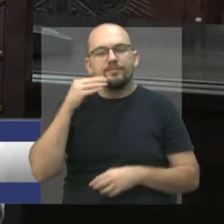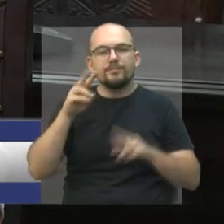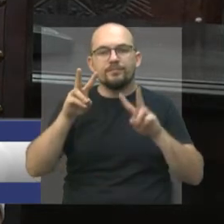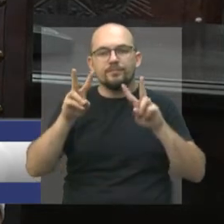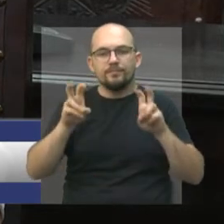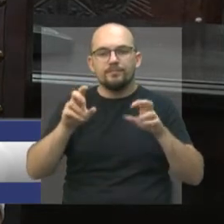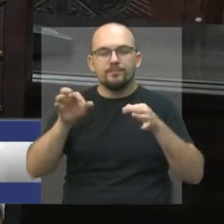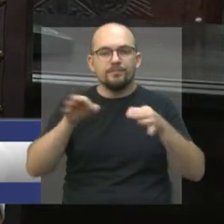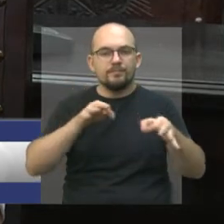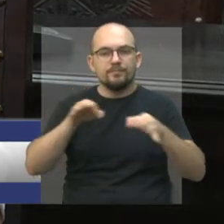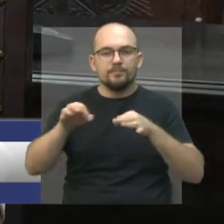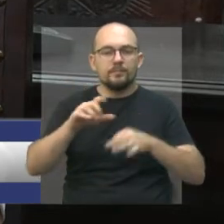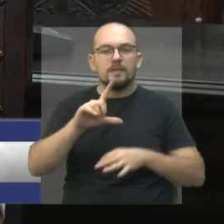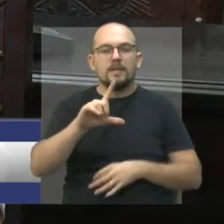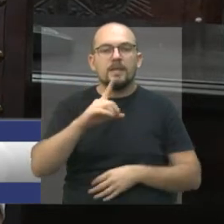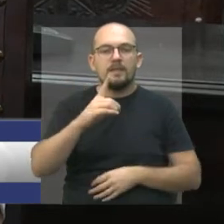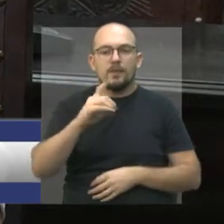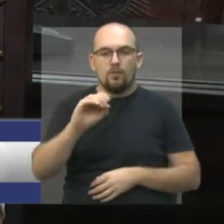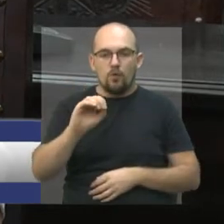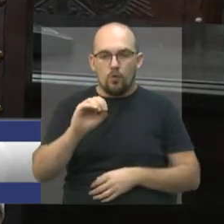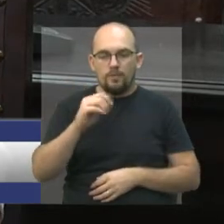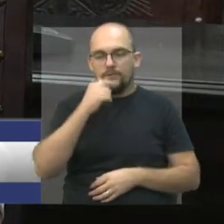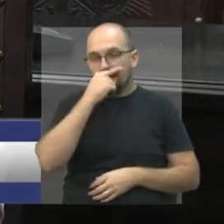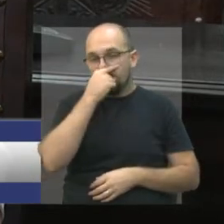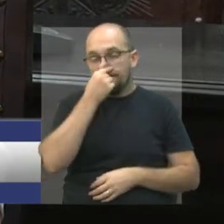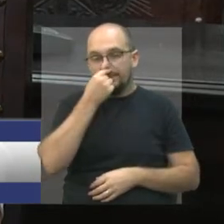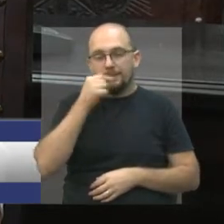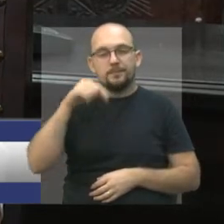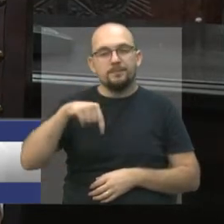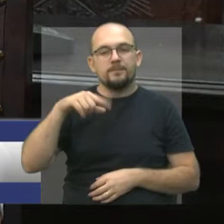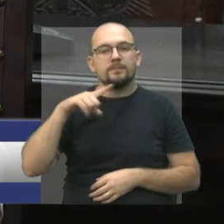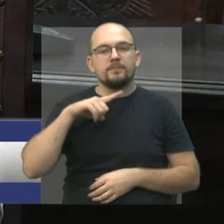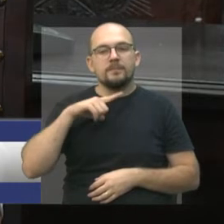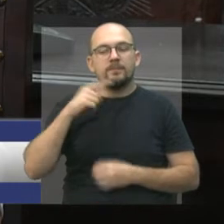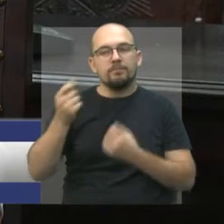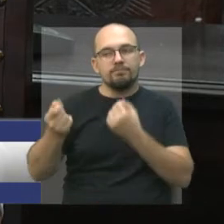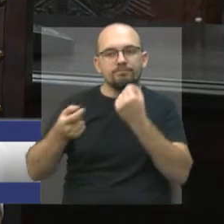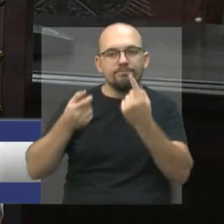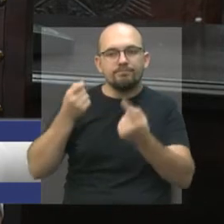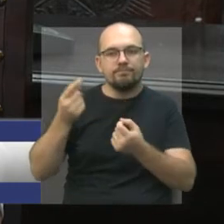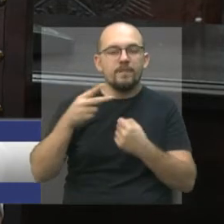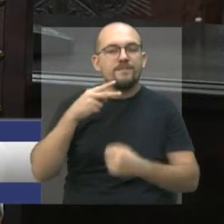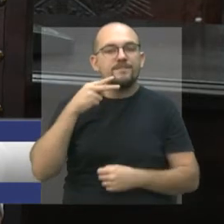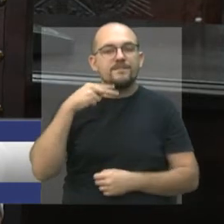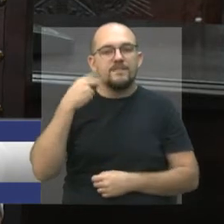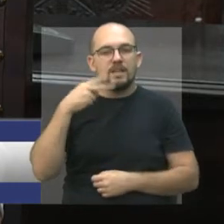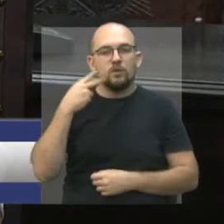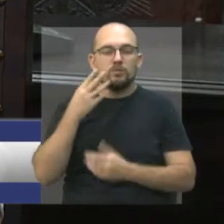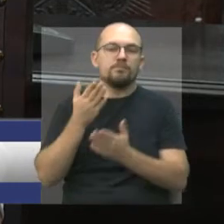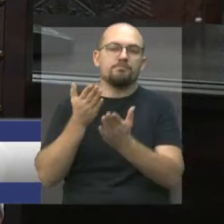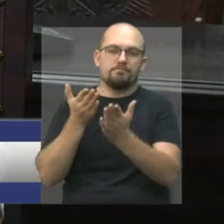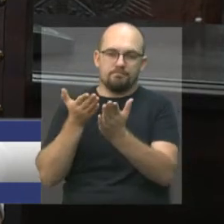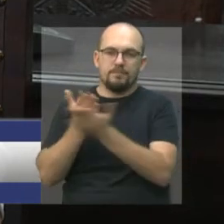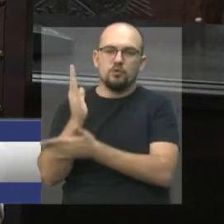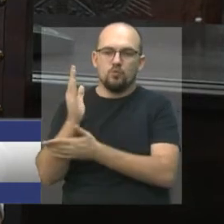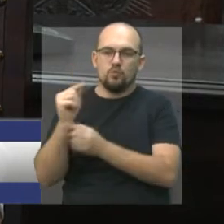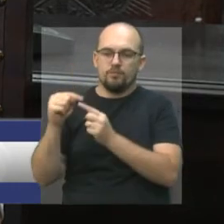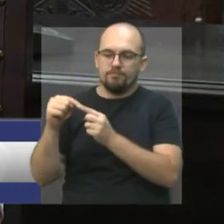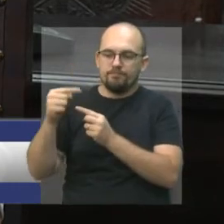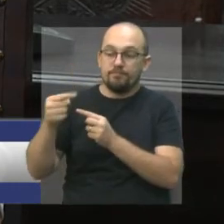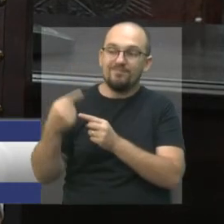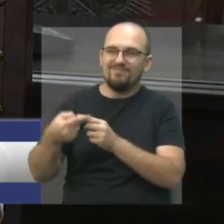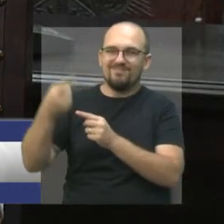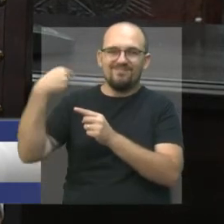elaboração da LDO, e nós tivemos aqui vereadores que foram reeleitos e que no mandato passado eram